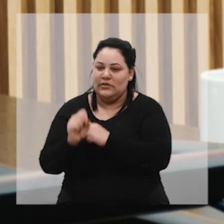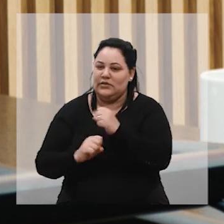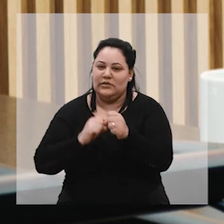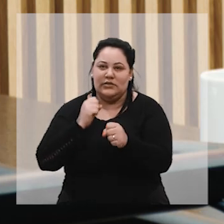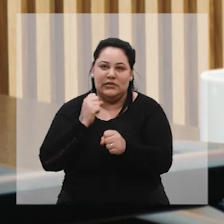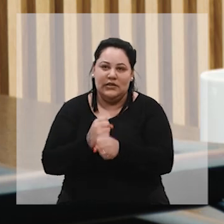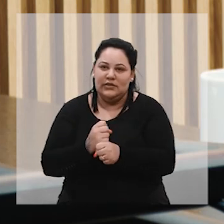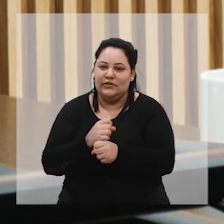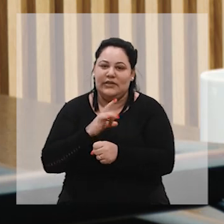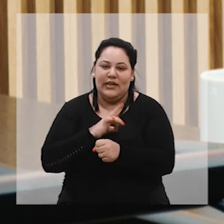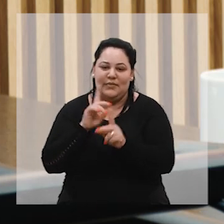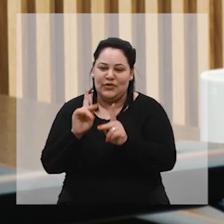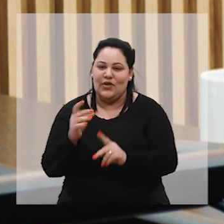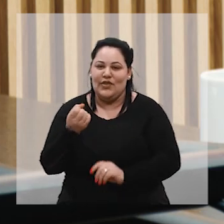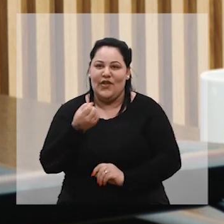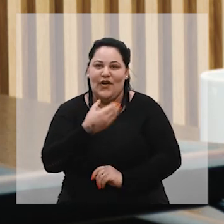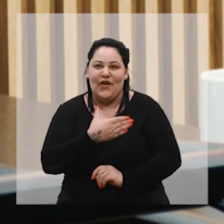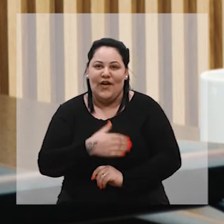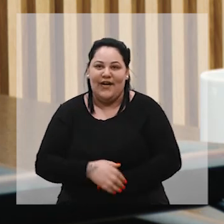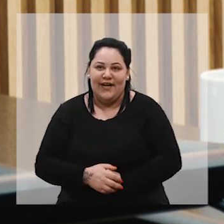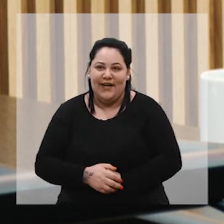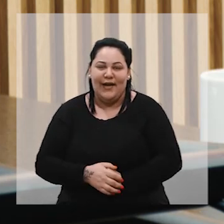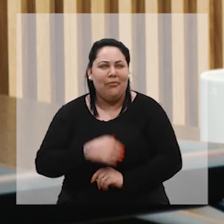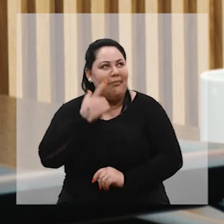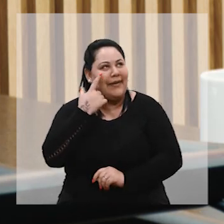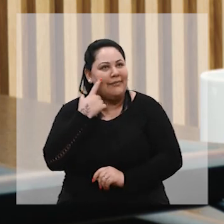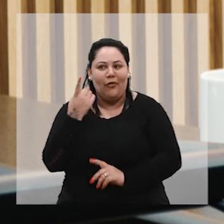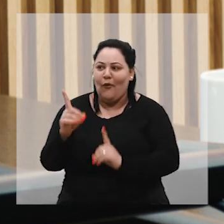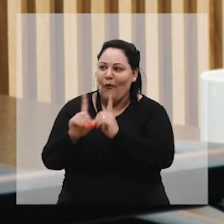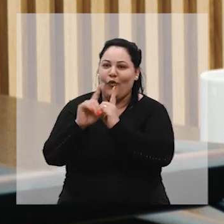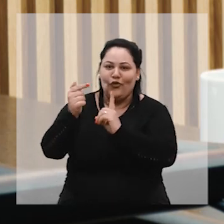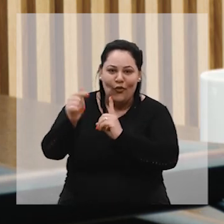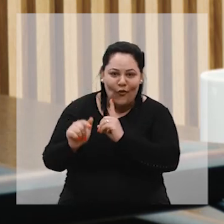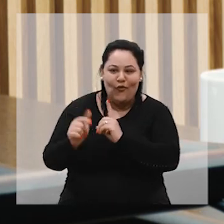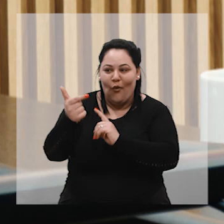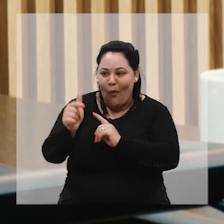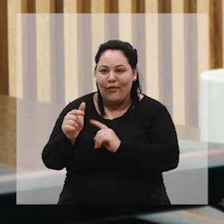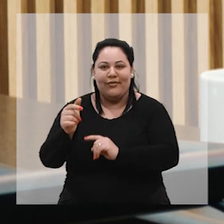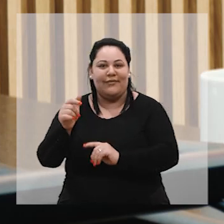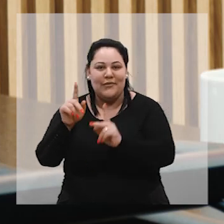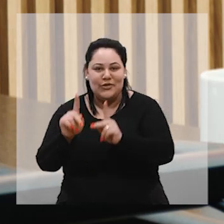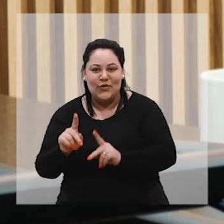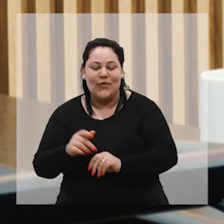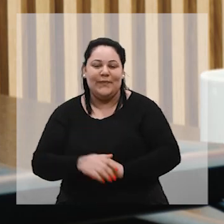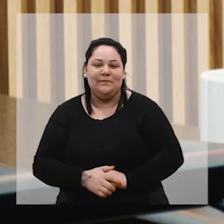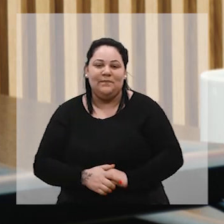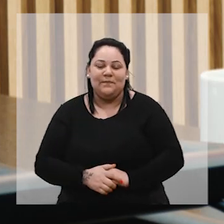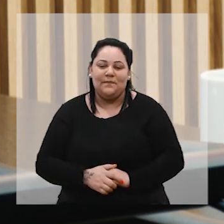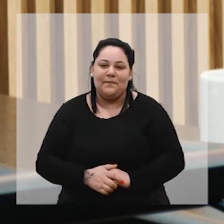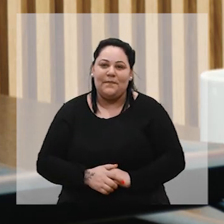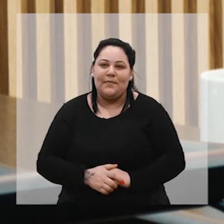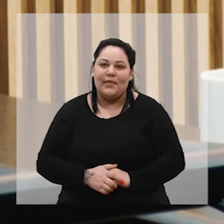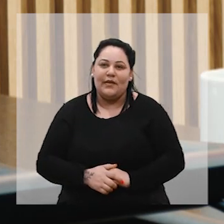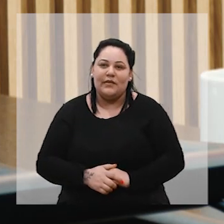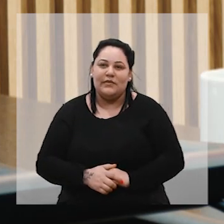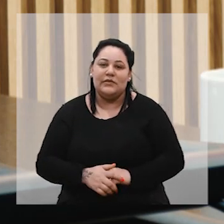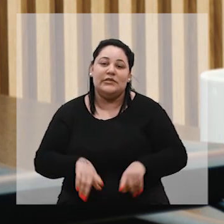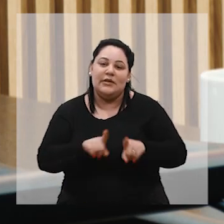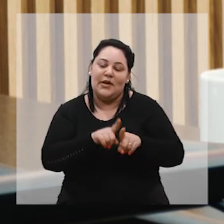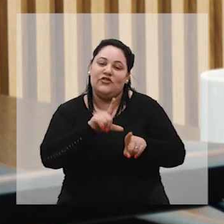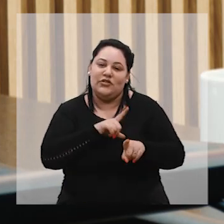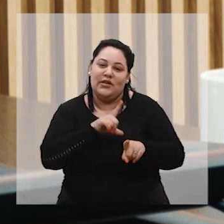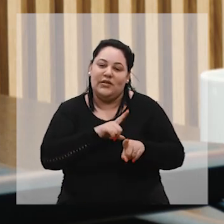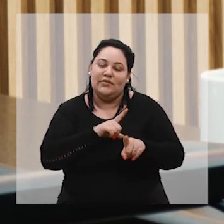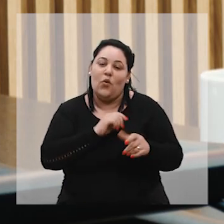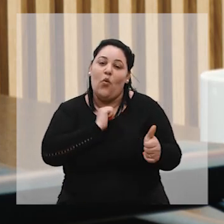eles chegam numa competição, eles trazem gente nova. Eles parecem... da onde vocês arrumaram esse cara? A gente fez, assim, que os caras são bons também. E aí,